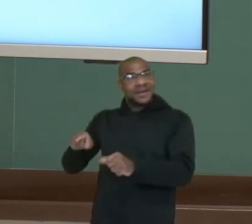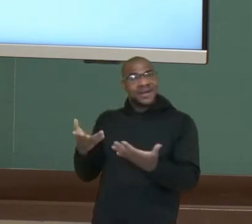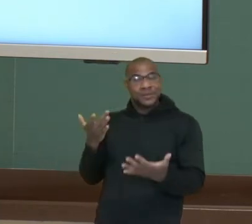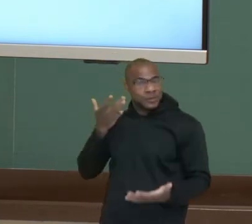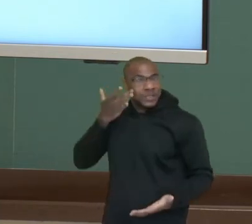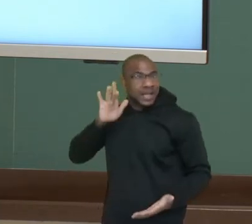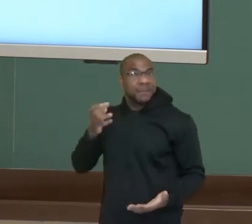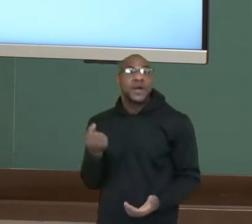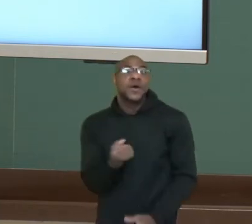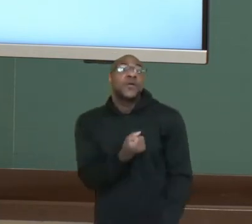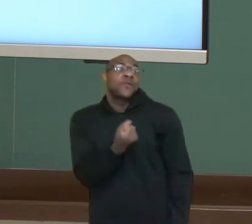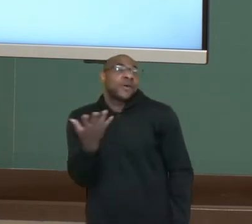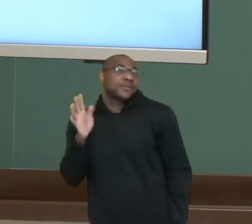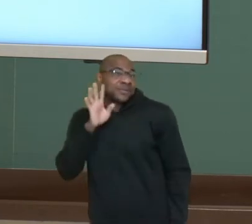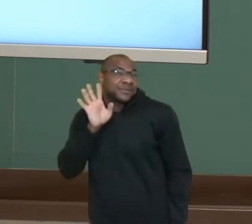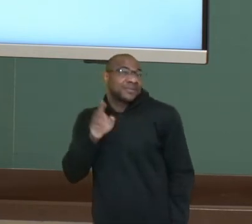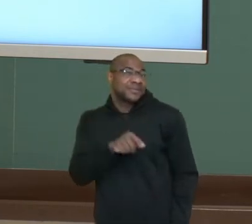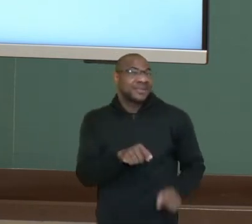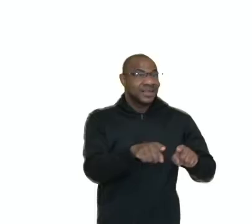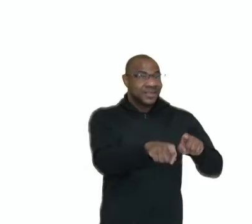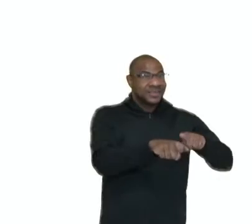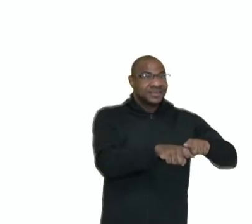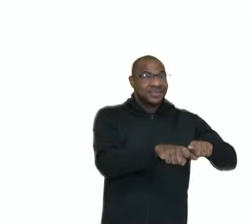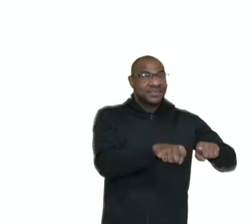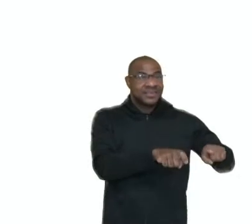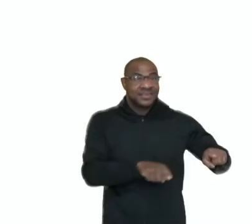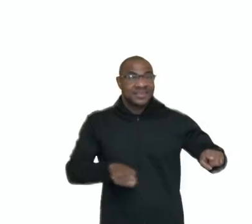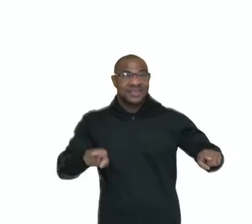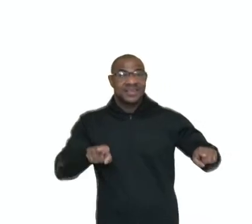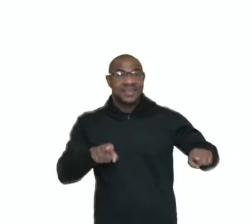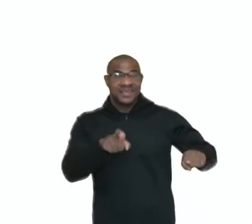colocar, x litros. Então, x vezes